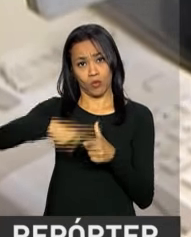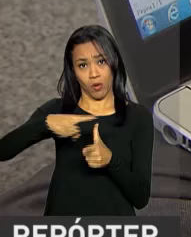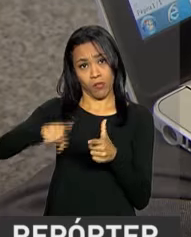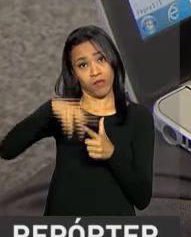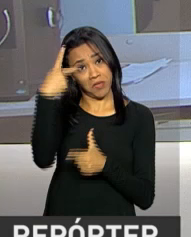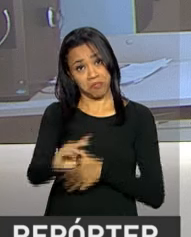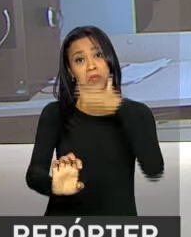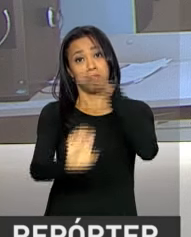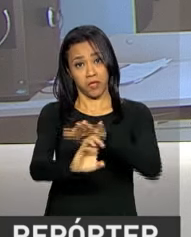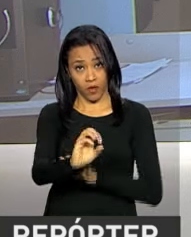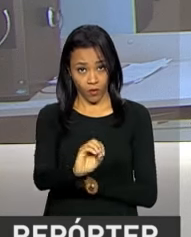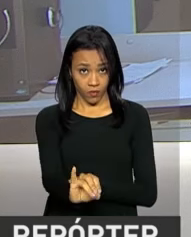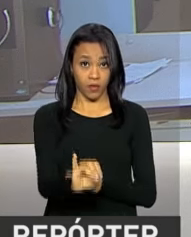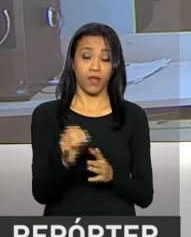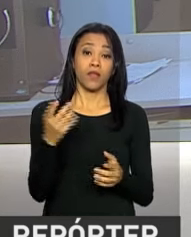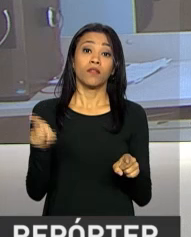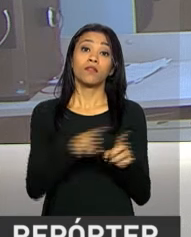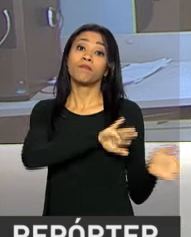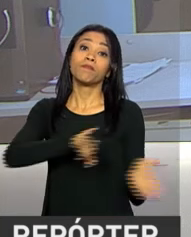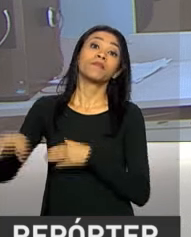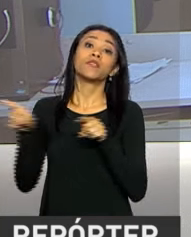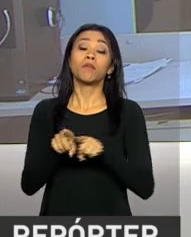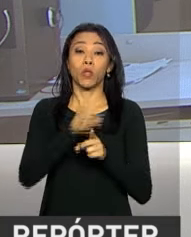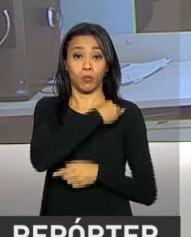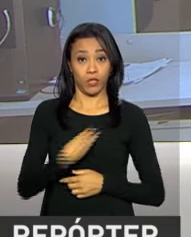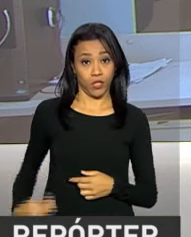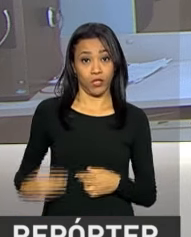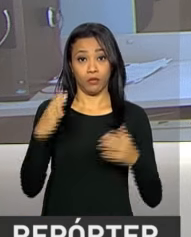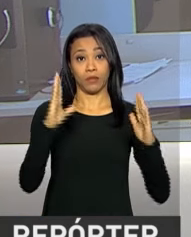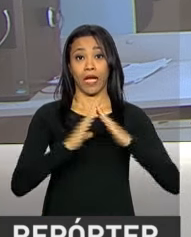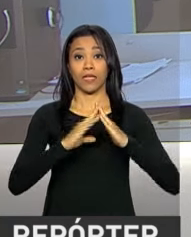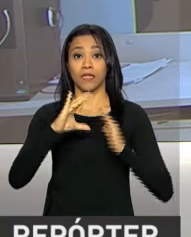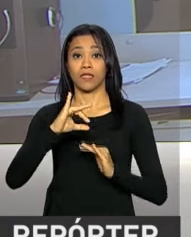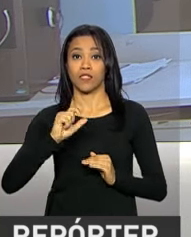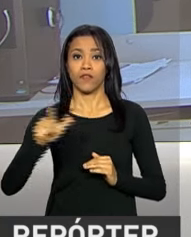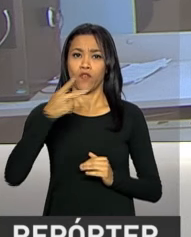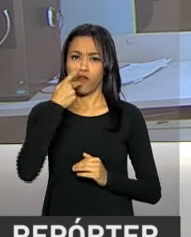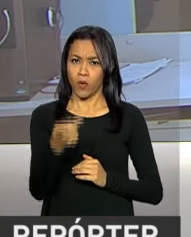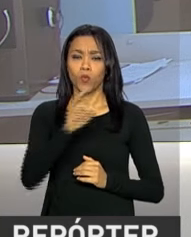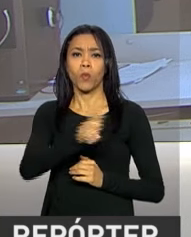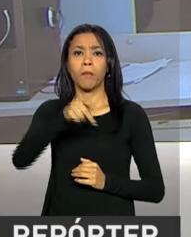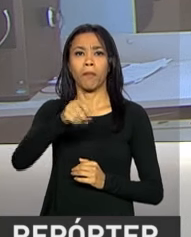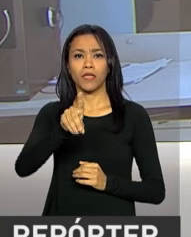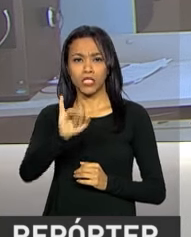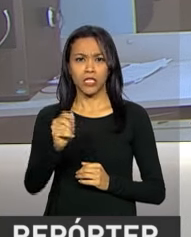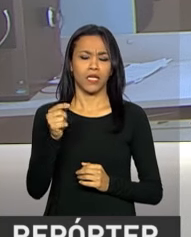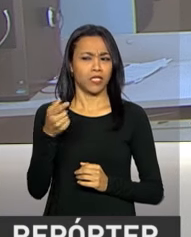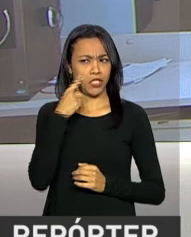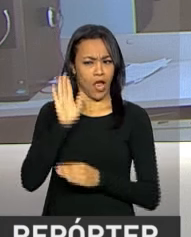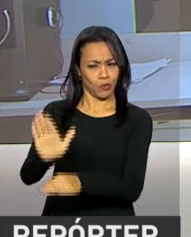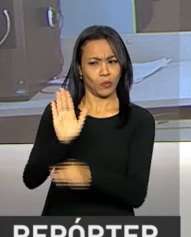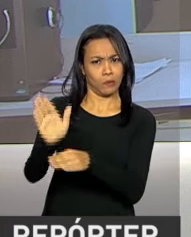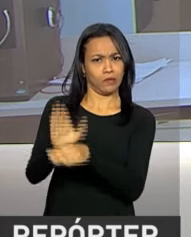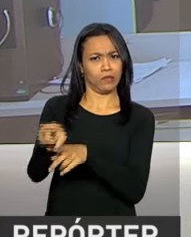companhia o ministro chefe da casa civil Eliseu Padilha descartou a possibilidade de governo socorrer financeiramente a companhia de